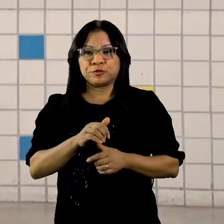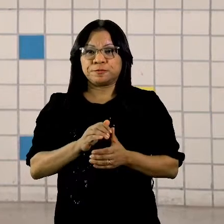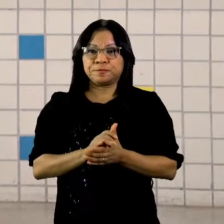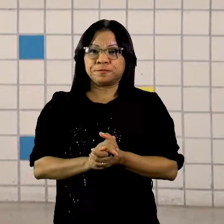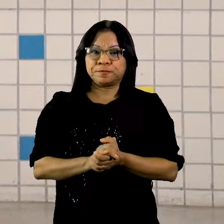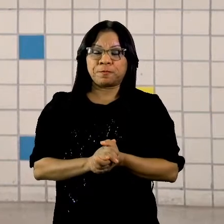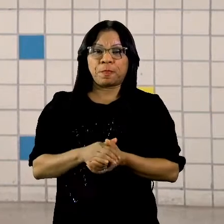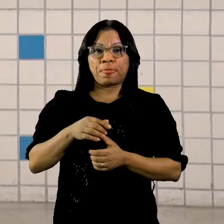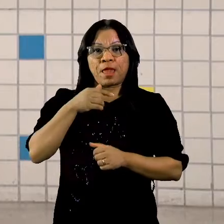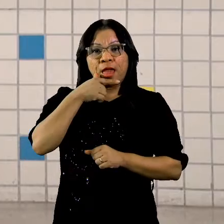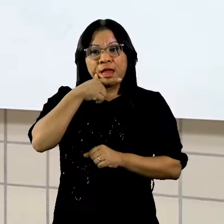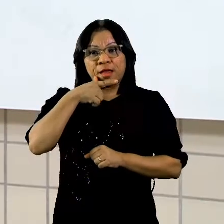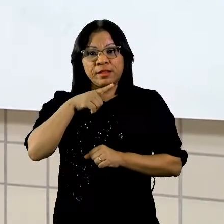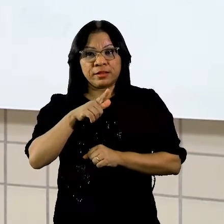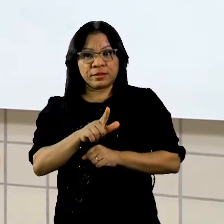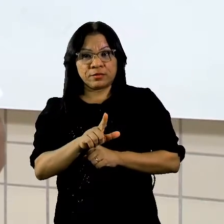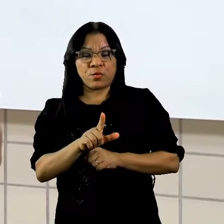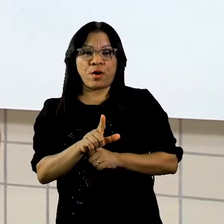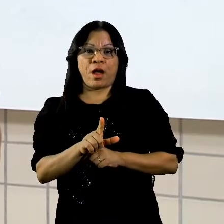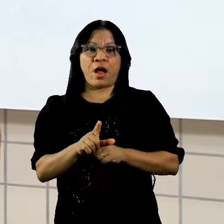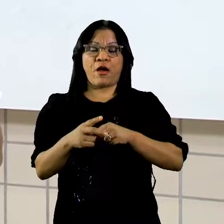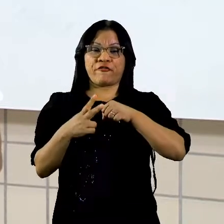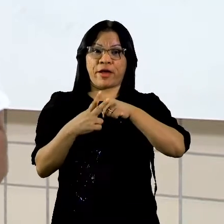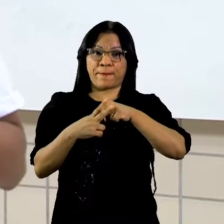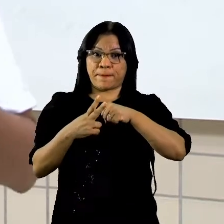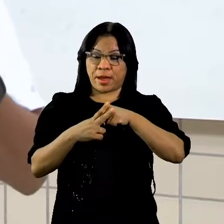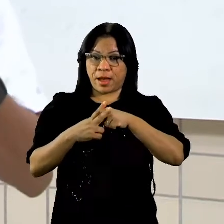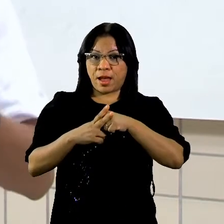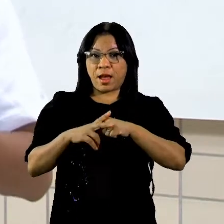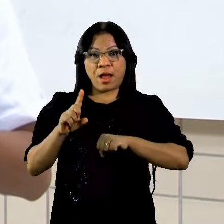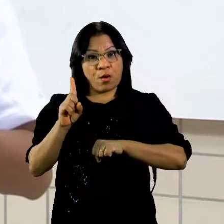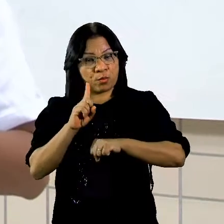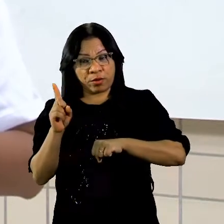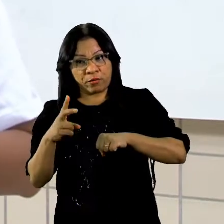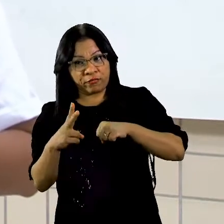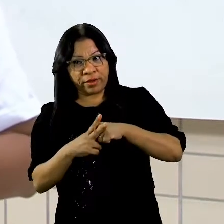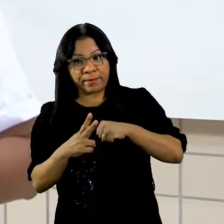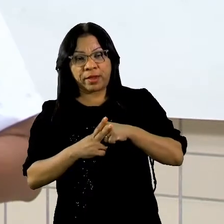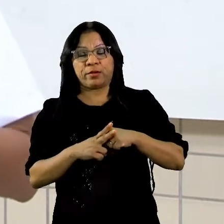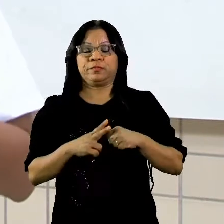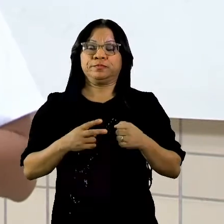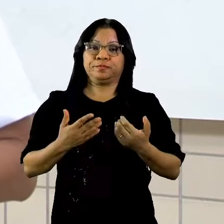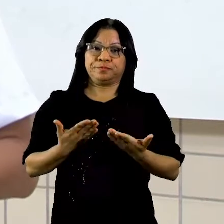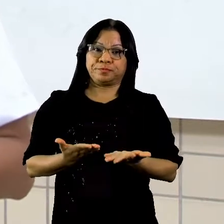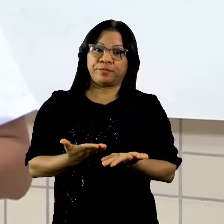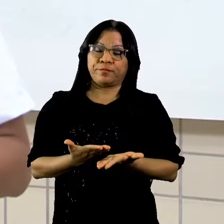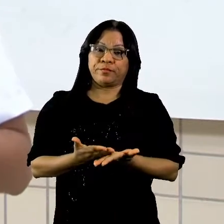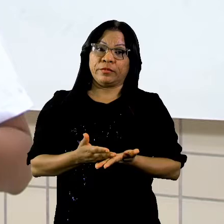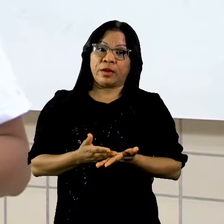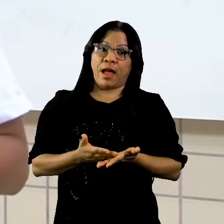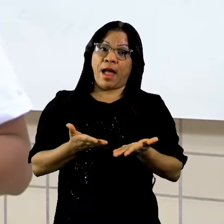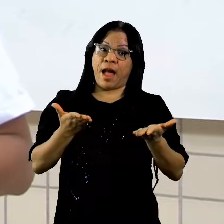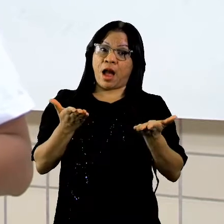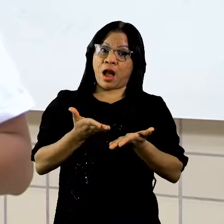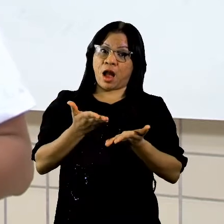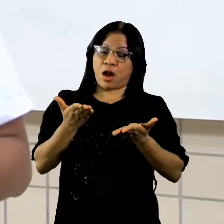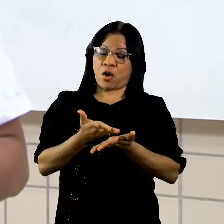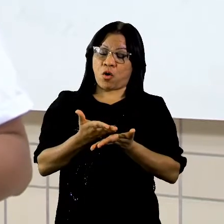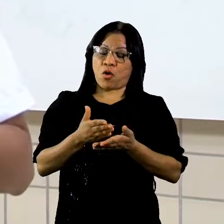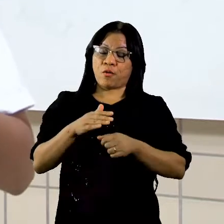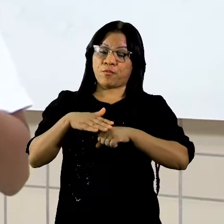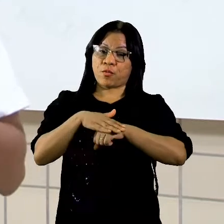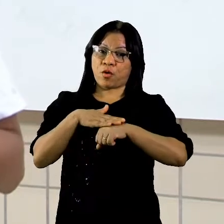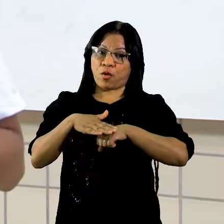linguagem multissemiótica. Nesta aula, vamos conversar um pouco sobre os sinais de pontuação que